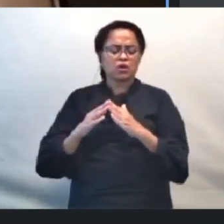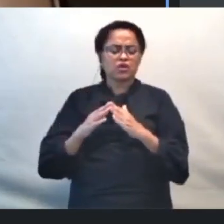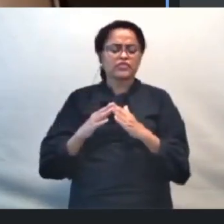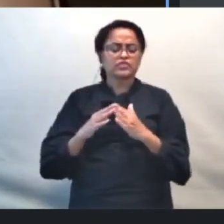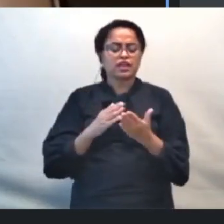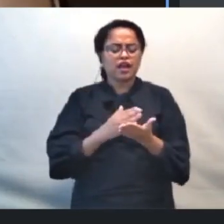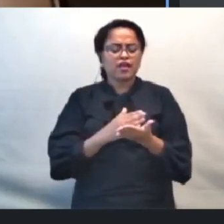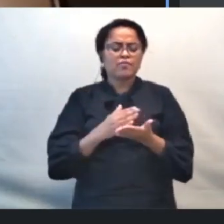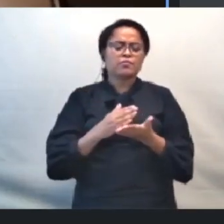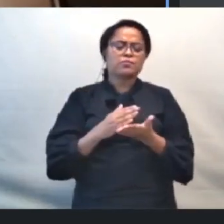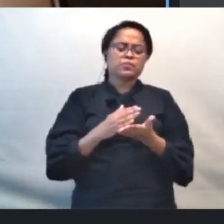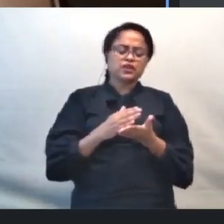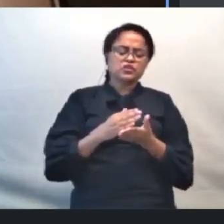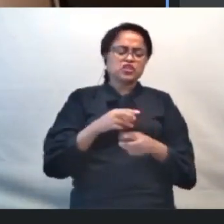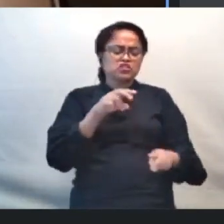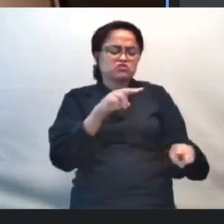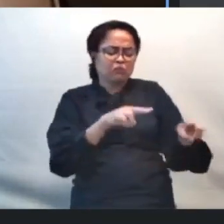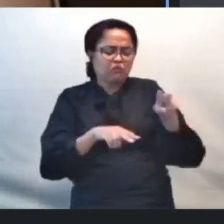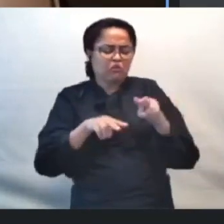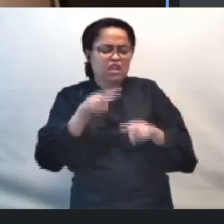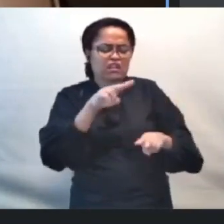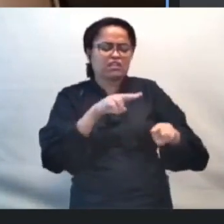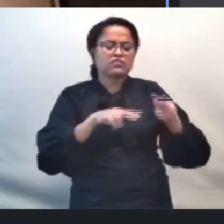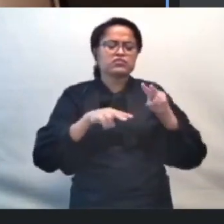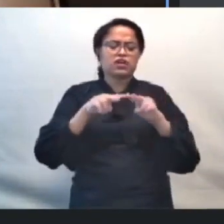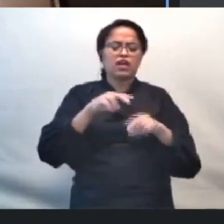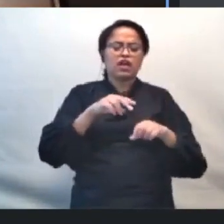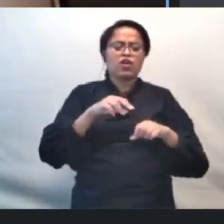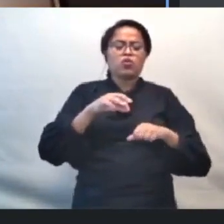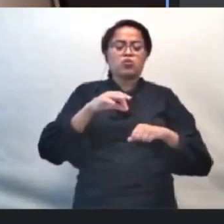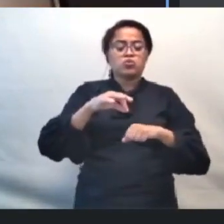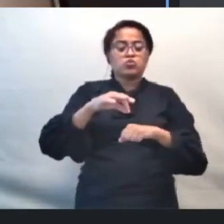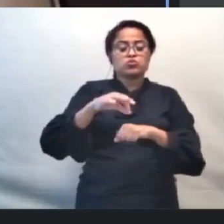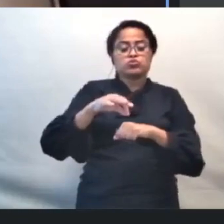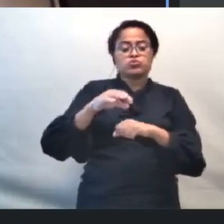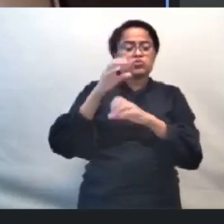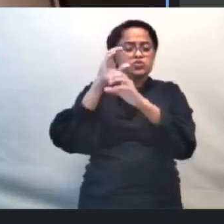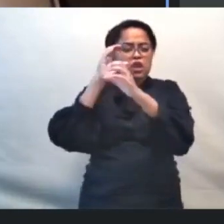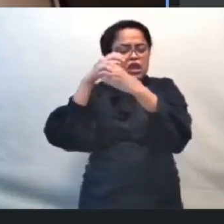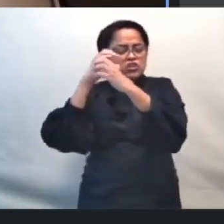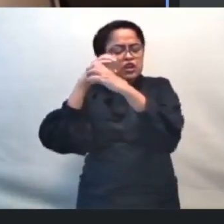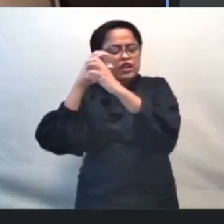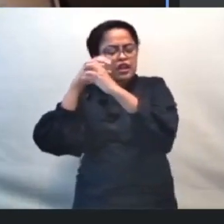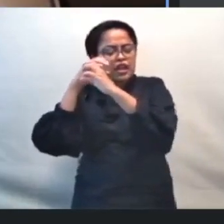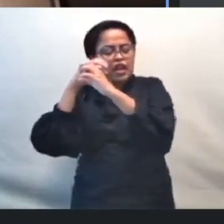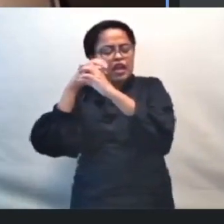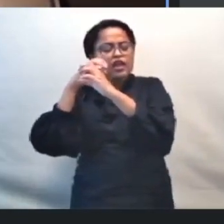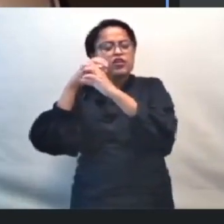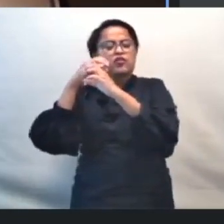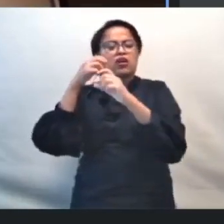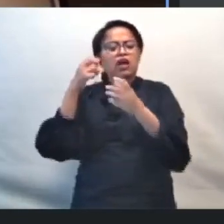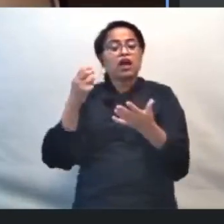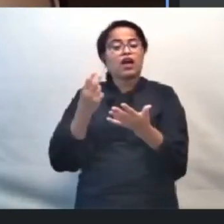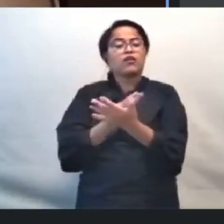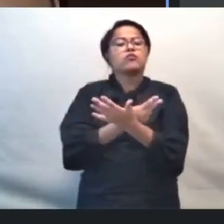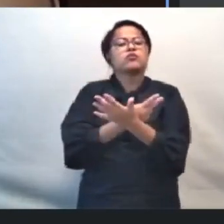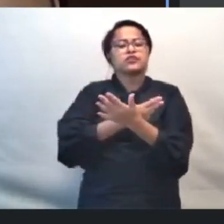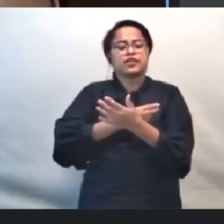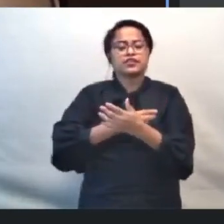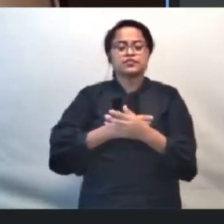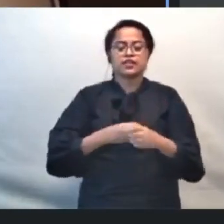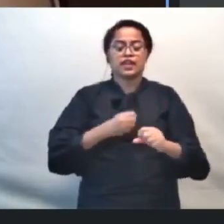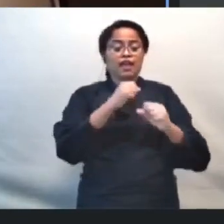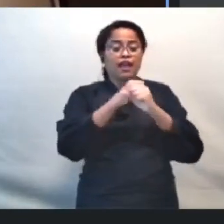feito de avaliação das equipes de engenheiros, eles passam por uma reforma, já com recursos da